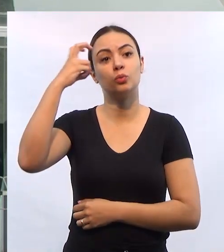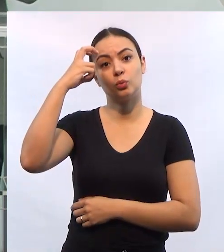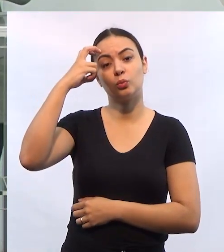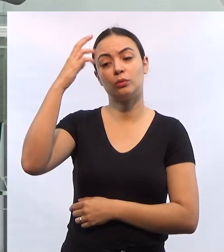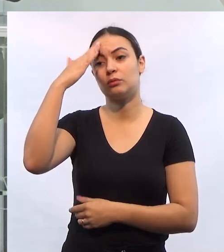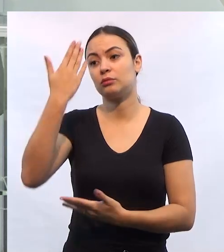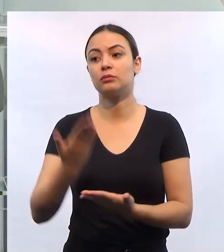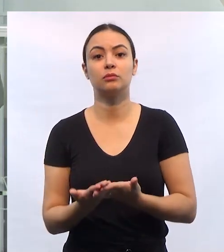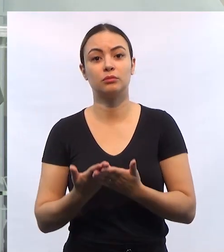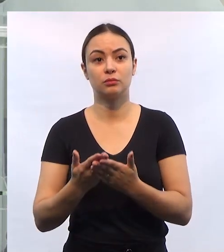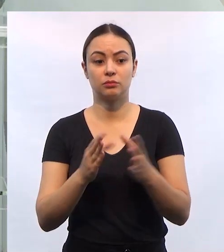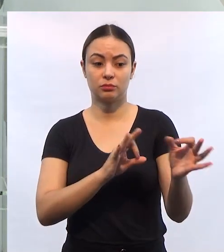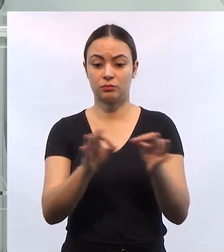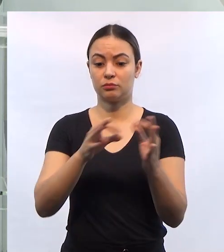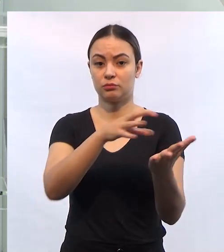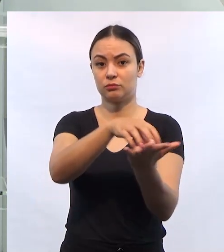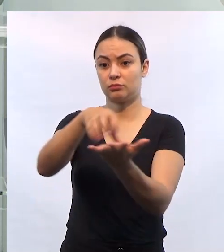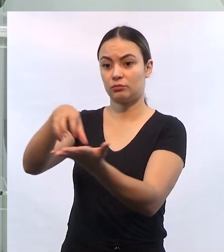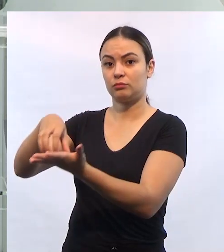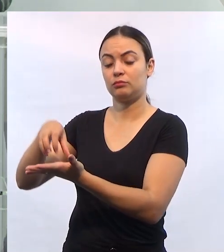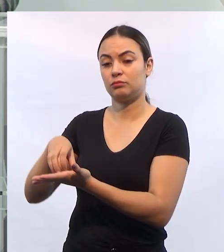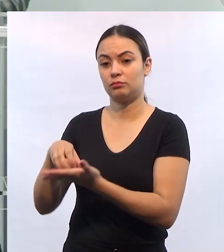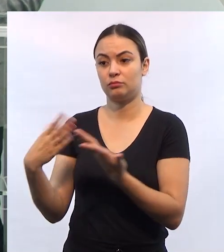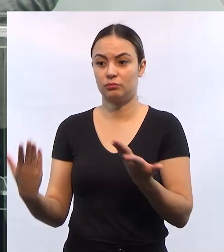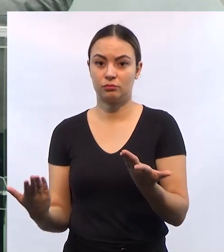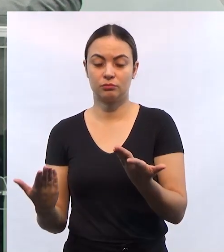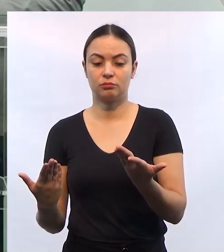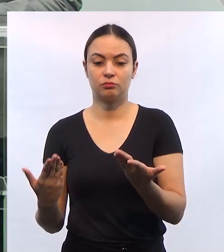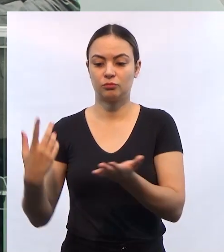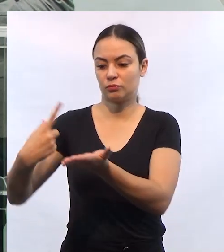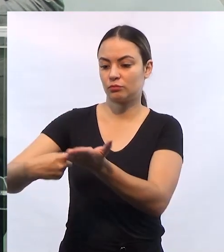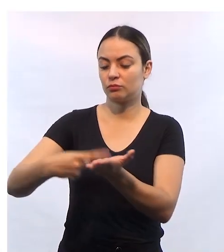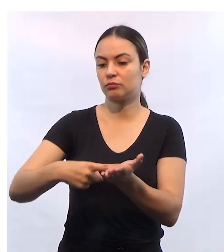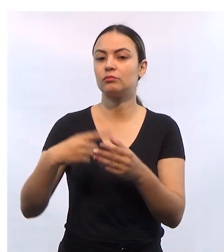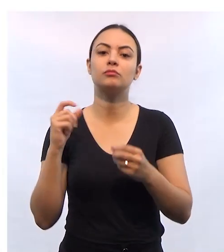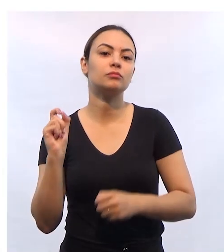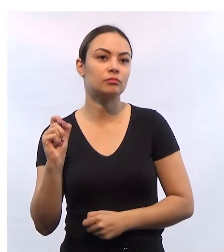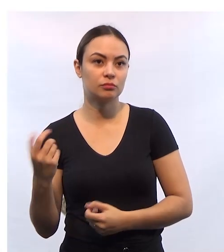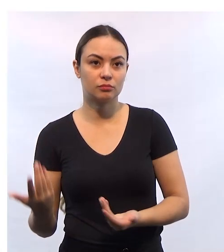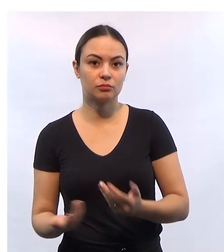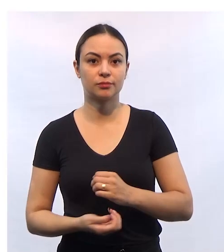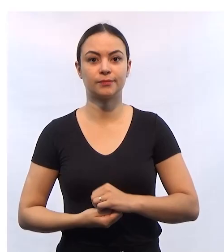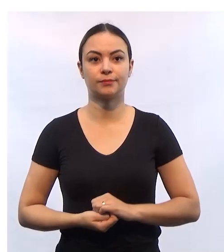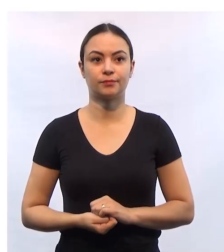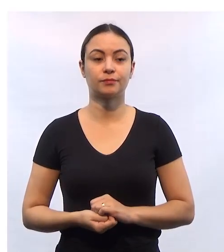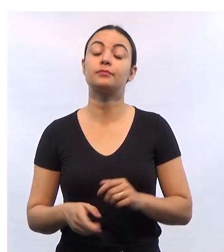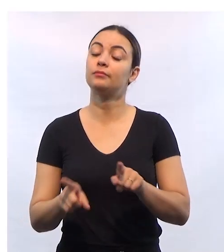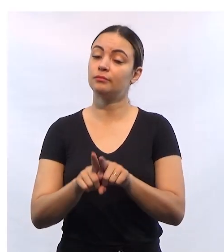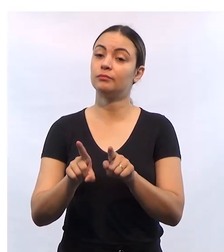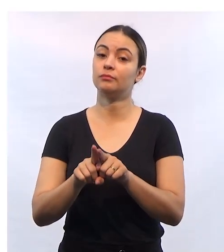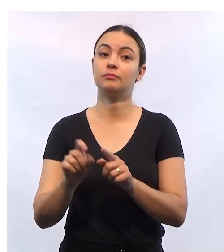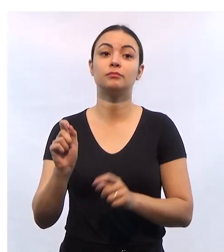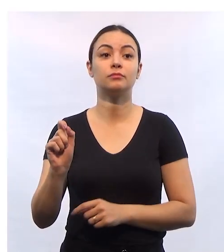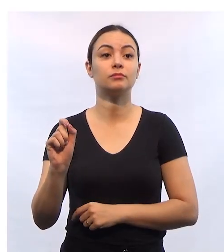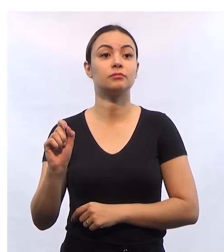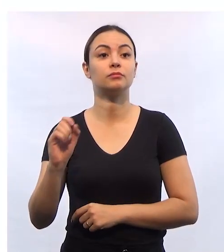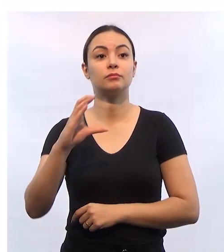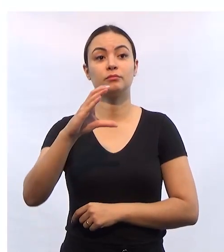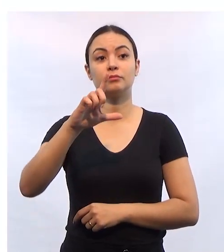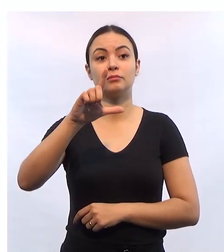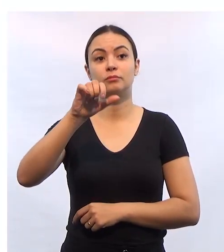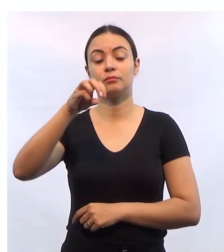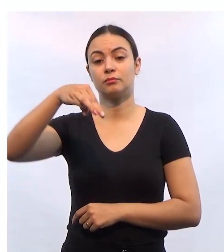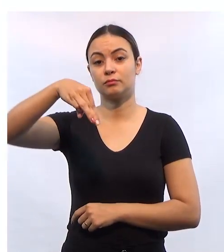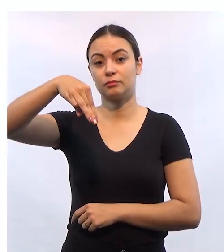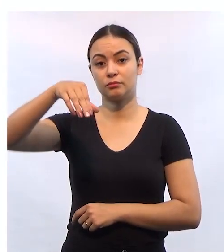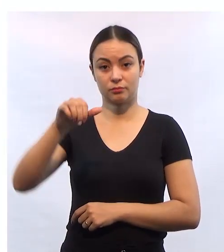que existe ali? É isso que trata a cultura organizacional, tá ok? Olha lá. Ó. E nas organizações também tem o